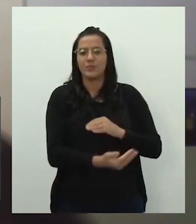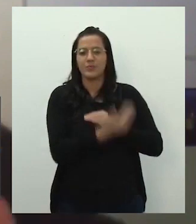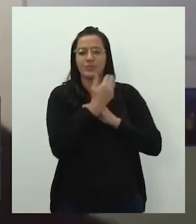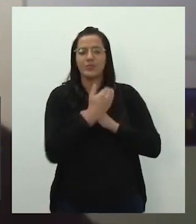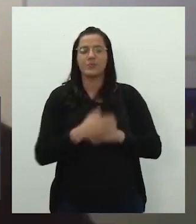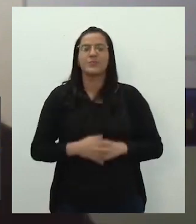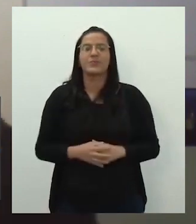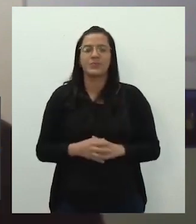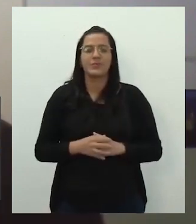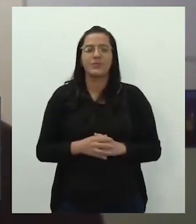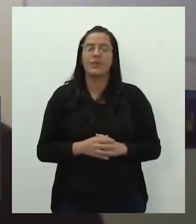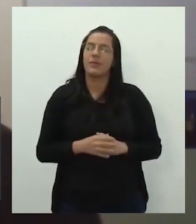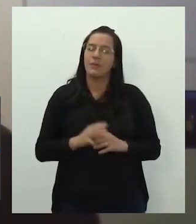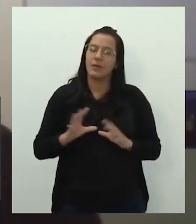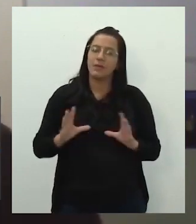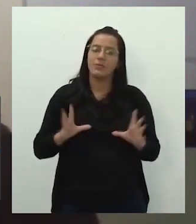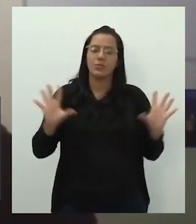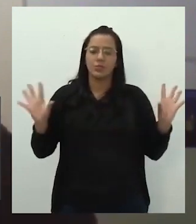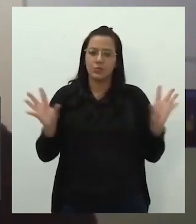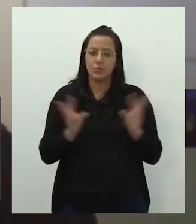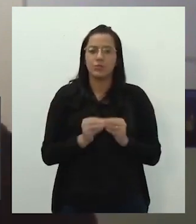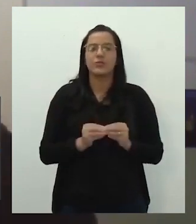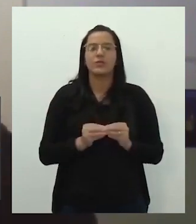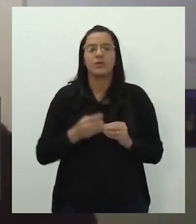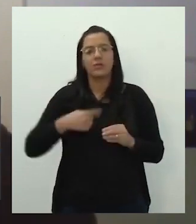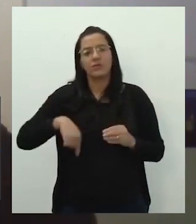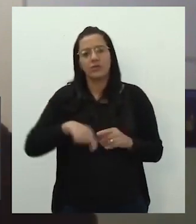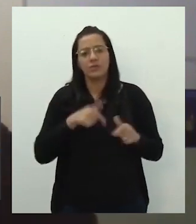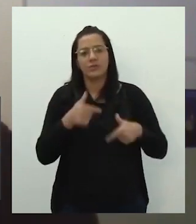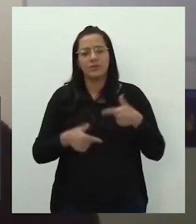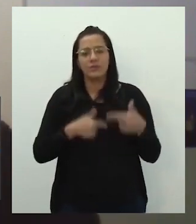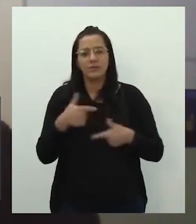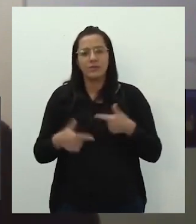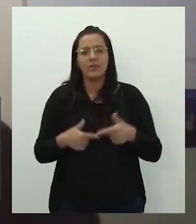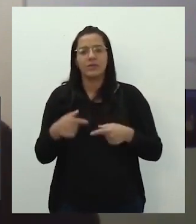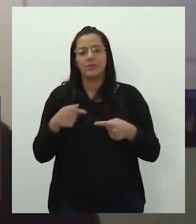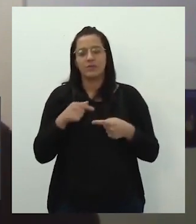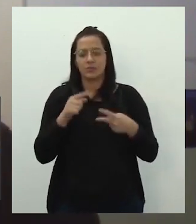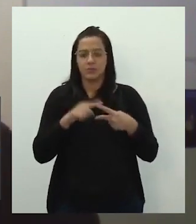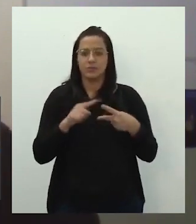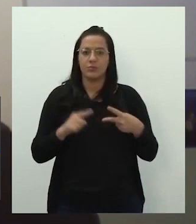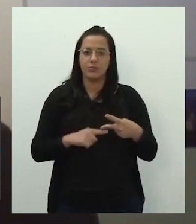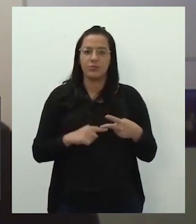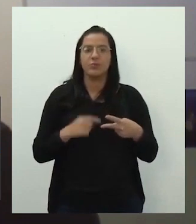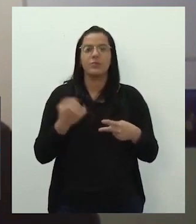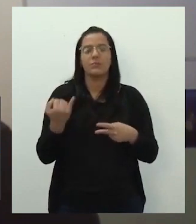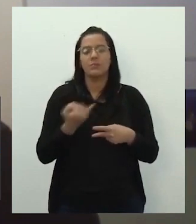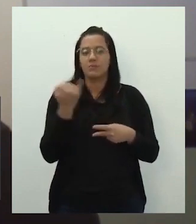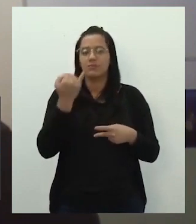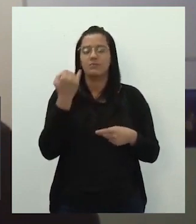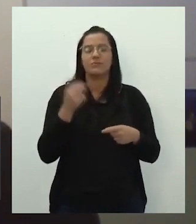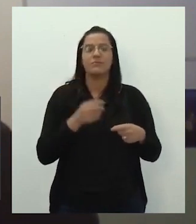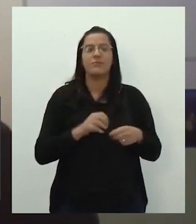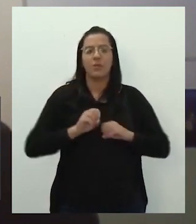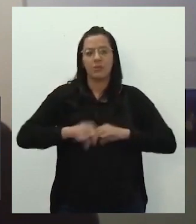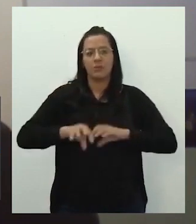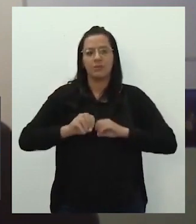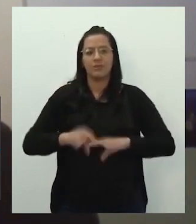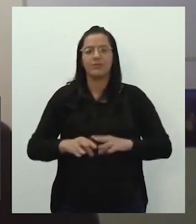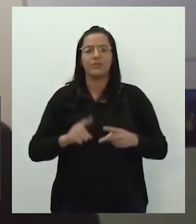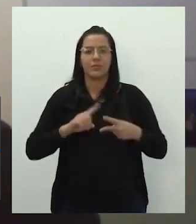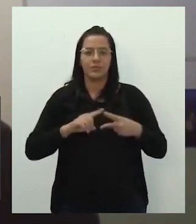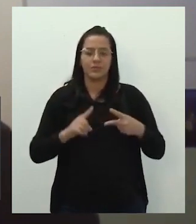nada. Mas, em geral, a gente tem feito isso, né? Trabalhado da maneira prática, 2 habilidades por aula, 2 aulas